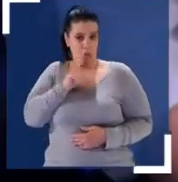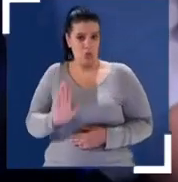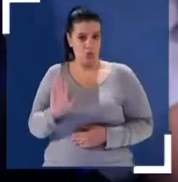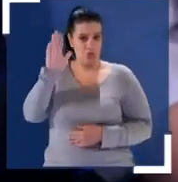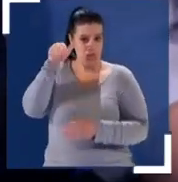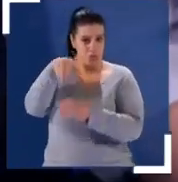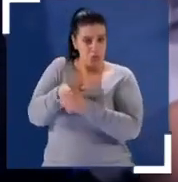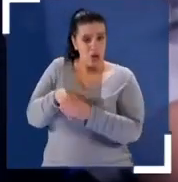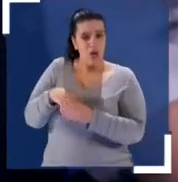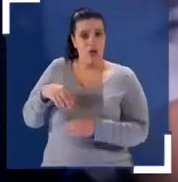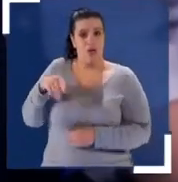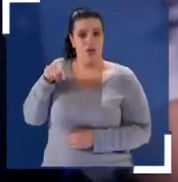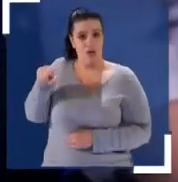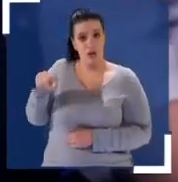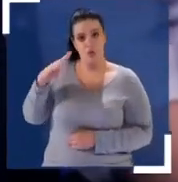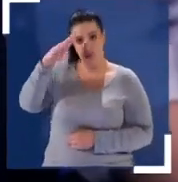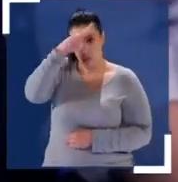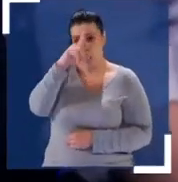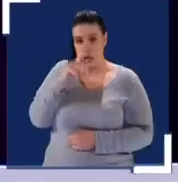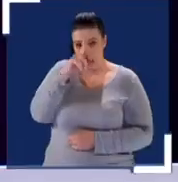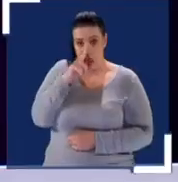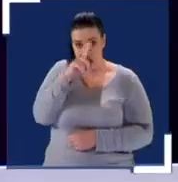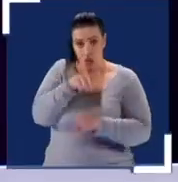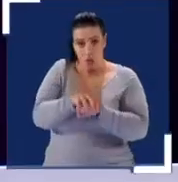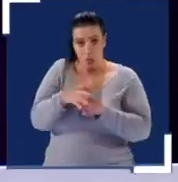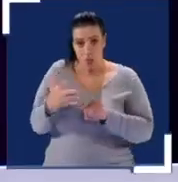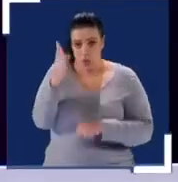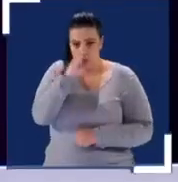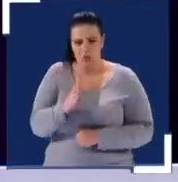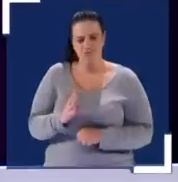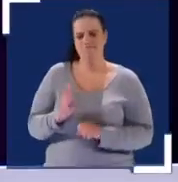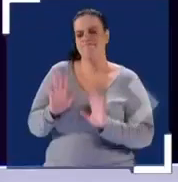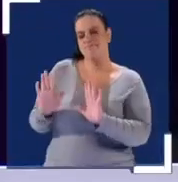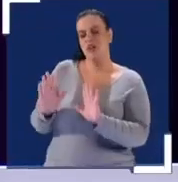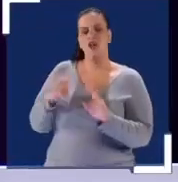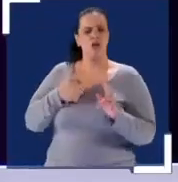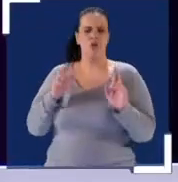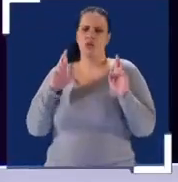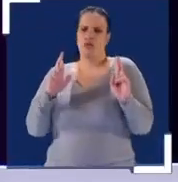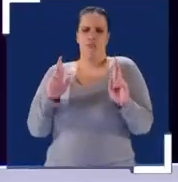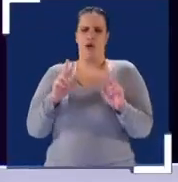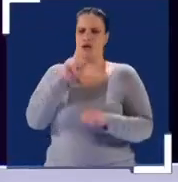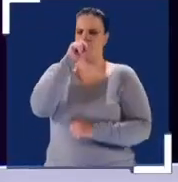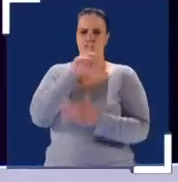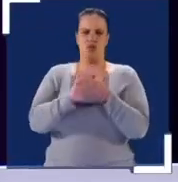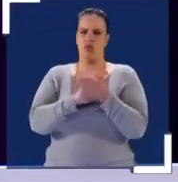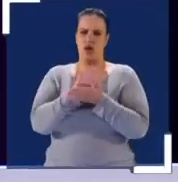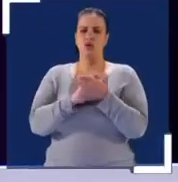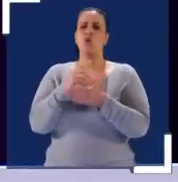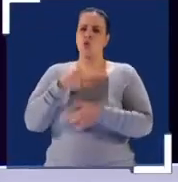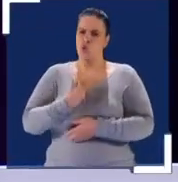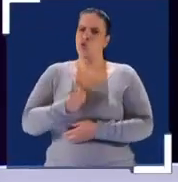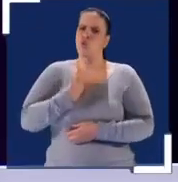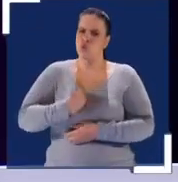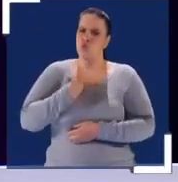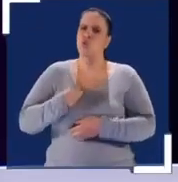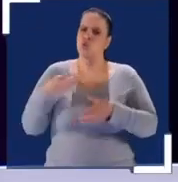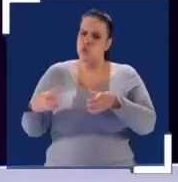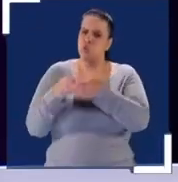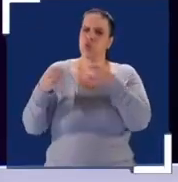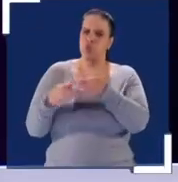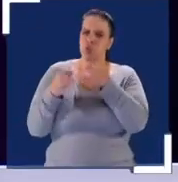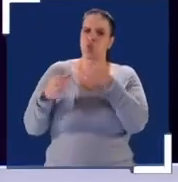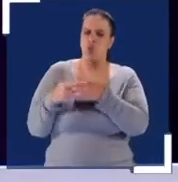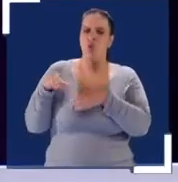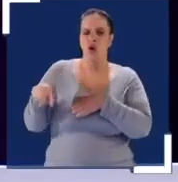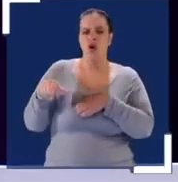presidência representa um risco à democracia brasileira. Olha, eu espero que não. Eu convivi com Jair Bolsonaro durante um período na